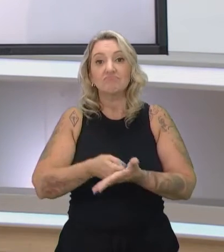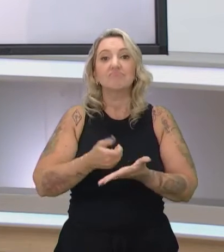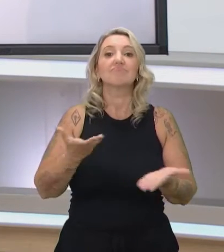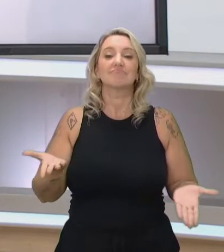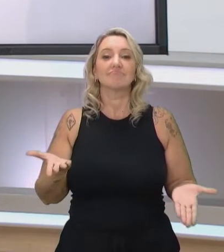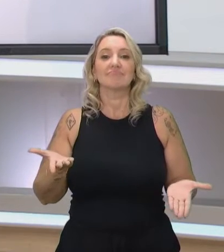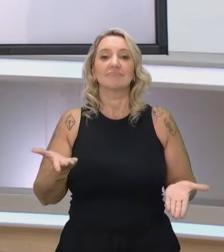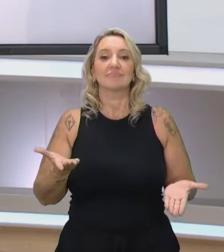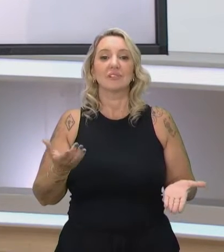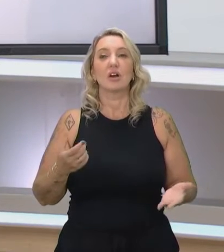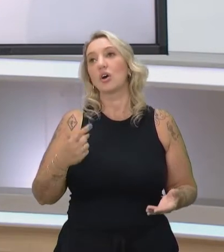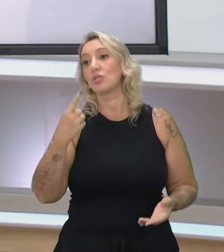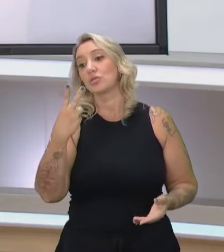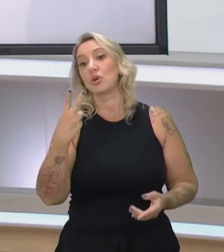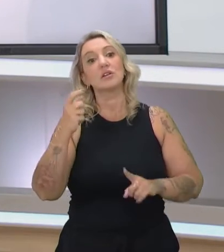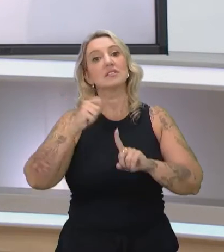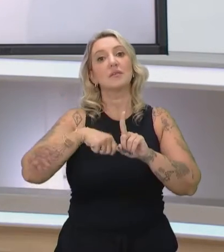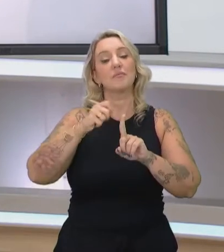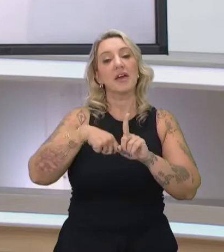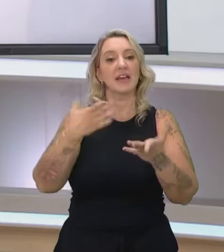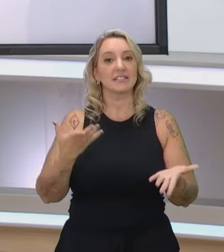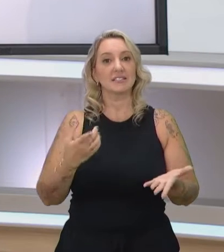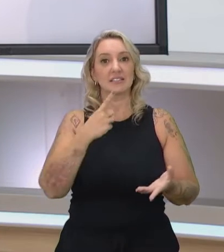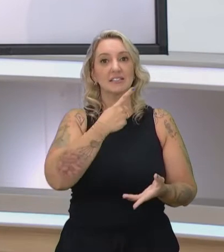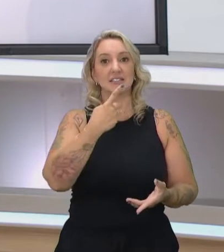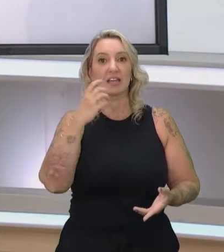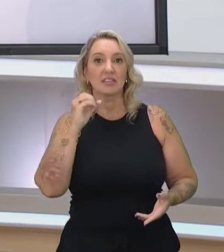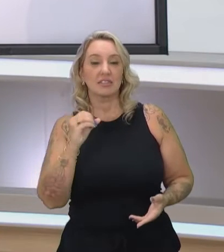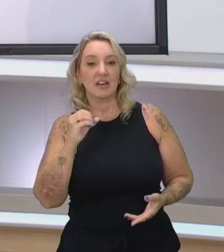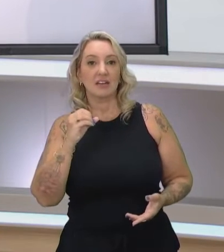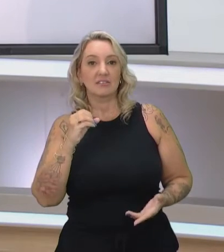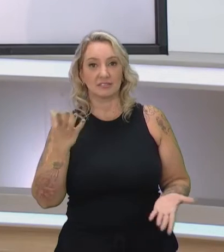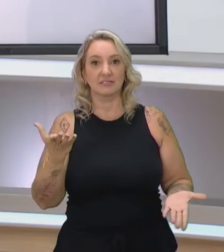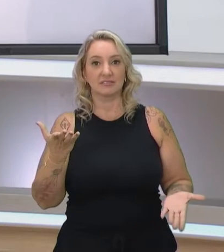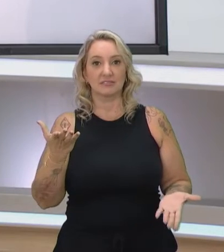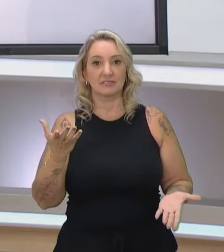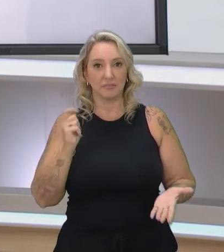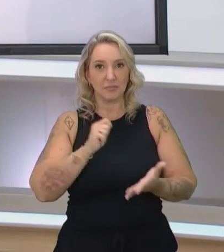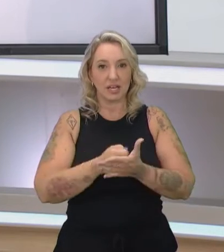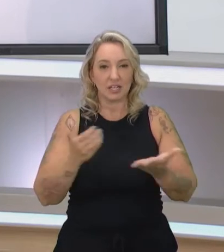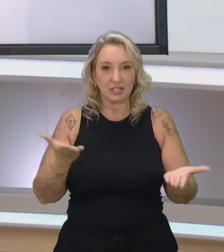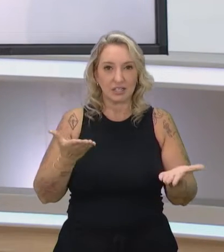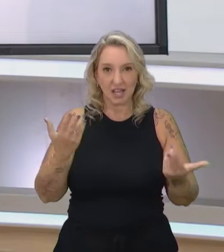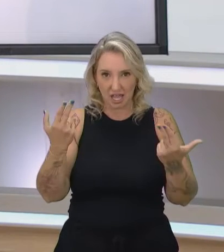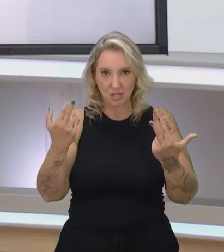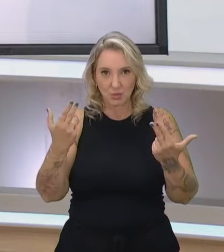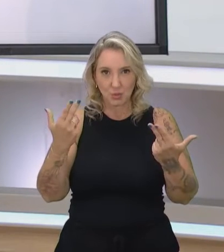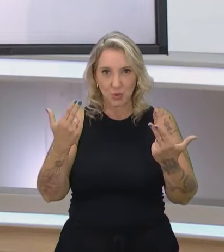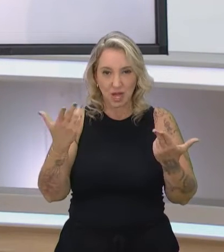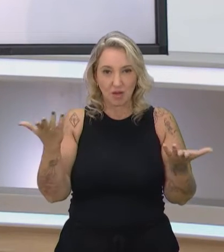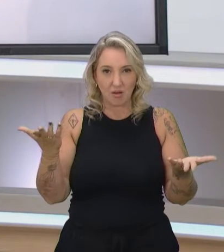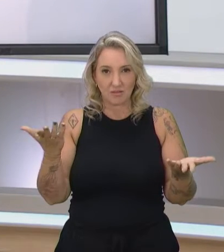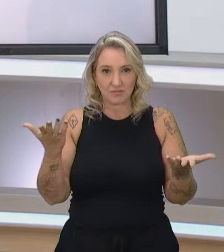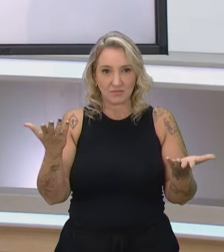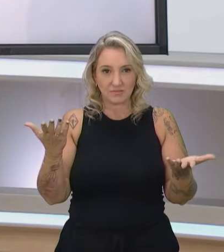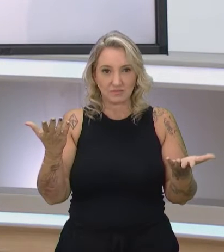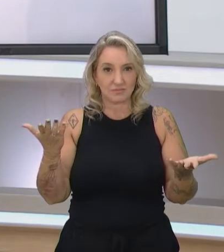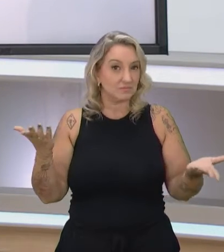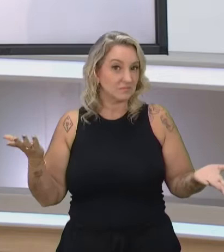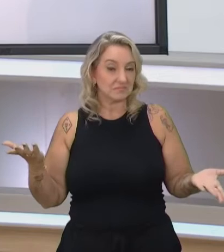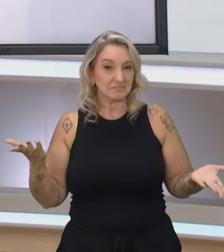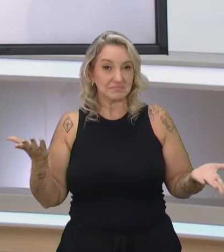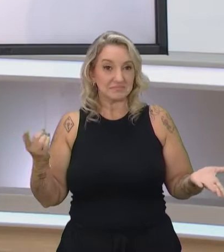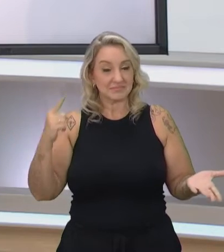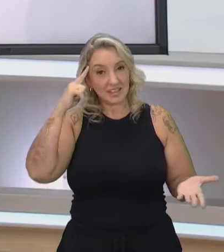né? Daqui 12 meses, os 110 que você estava pagando hoje, vai ser os mesmos 110?